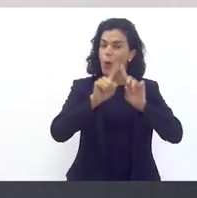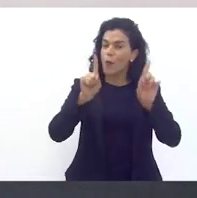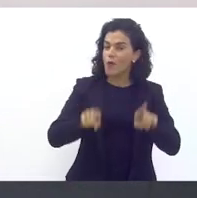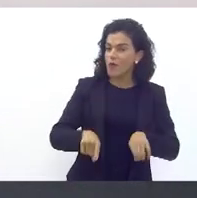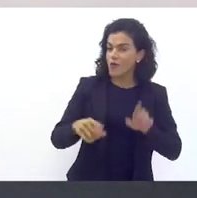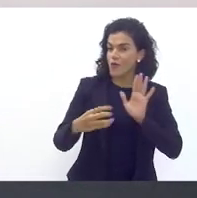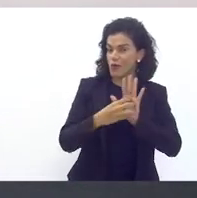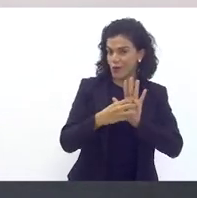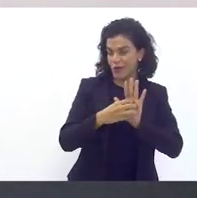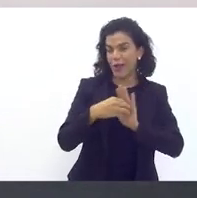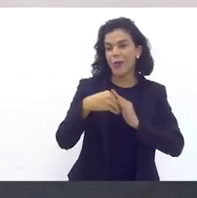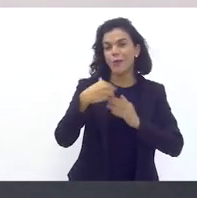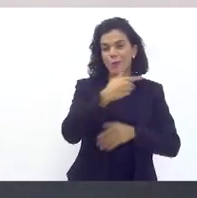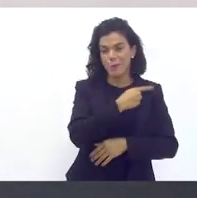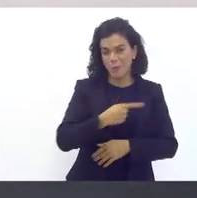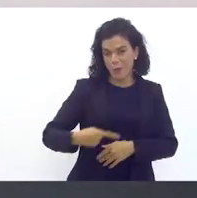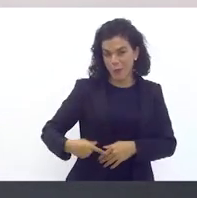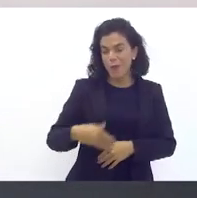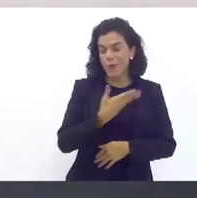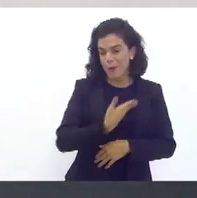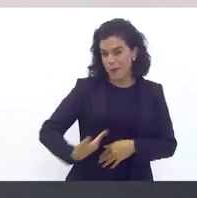e lhe conheci trabalhando, né,